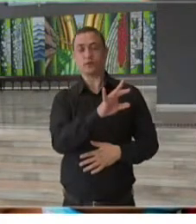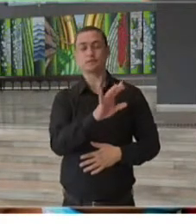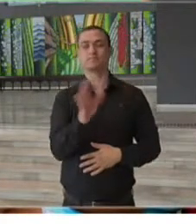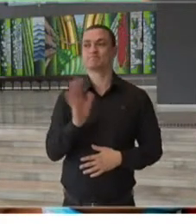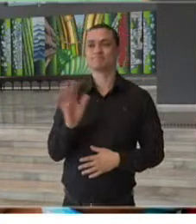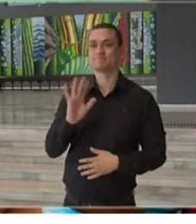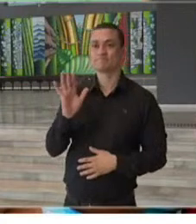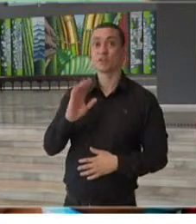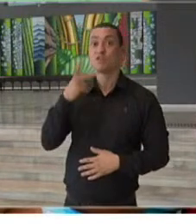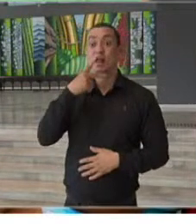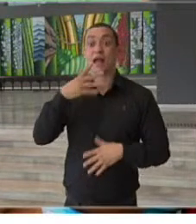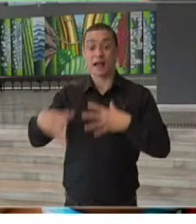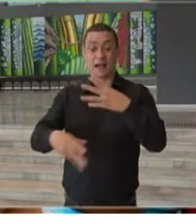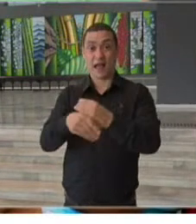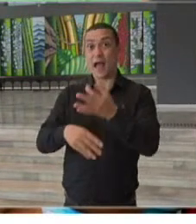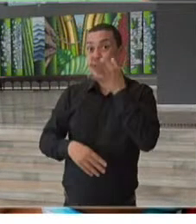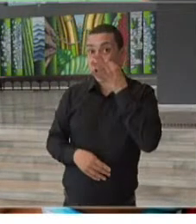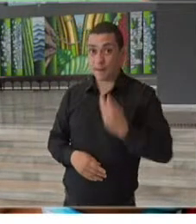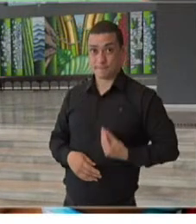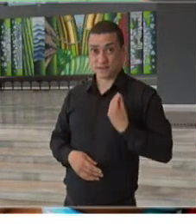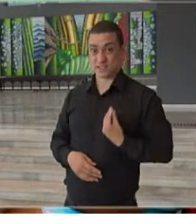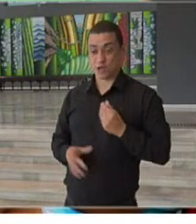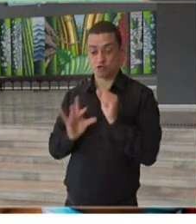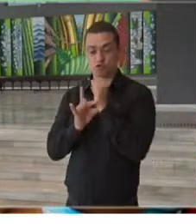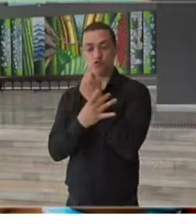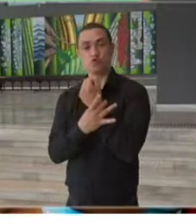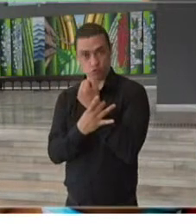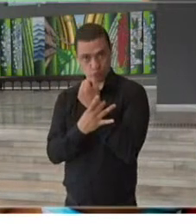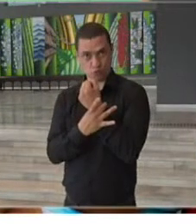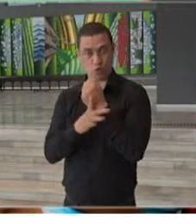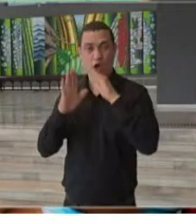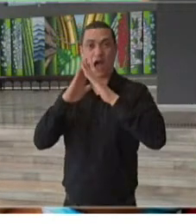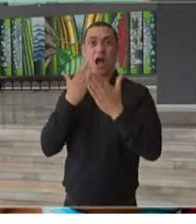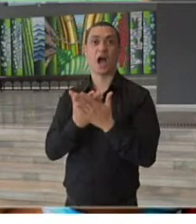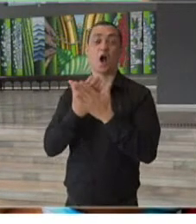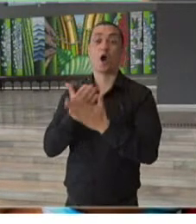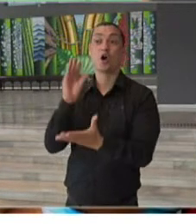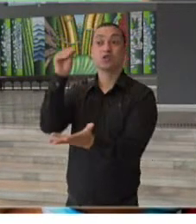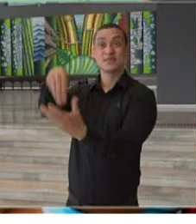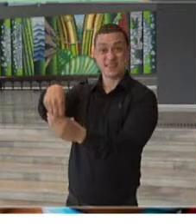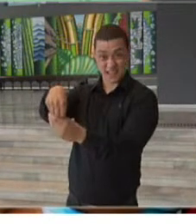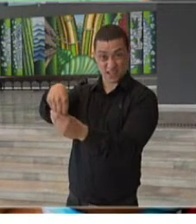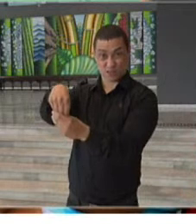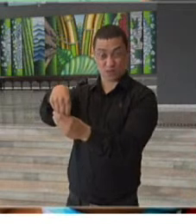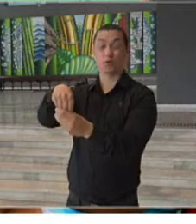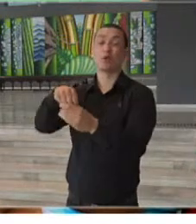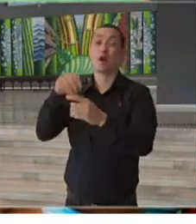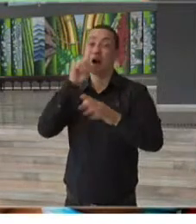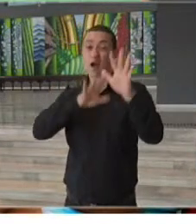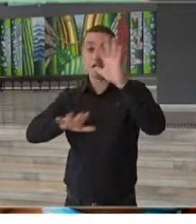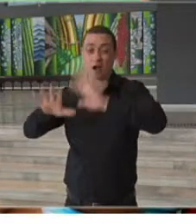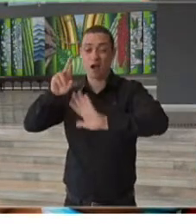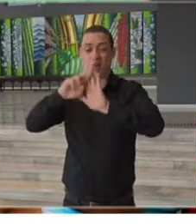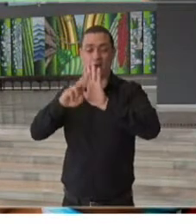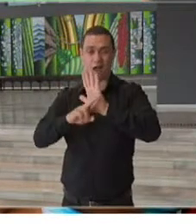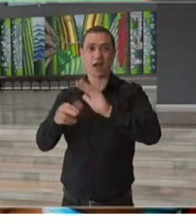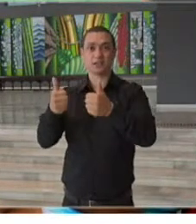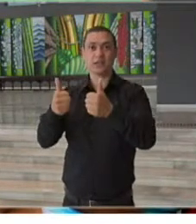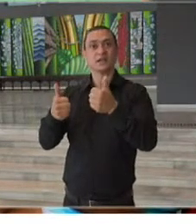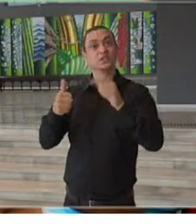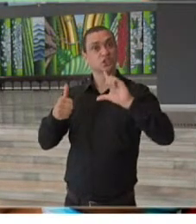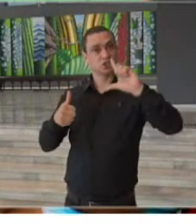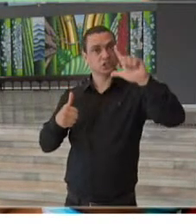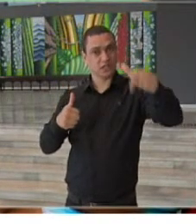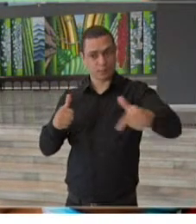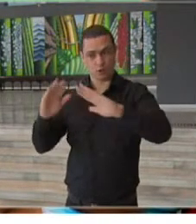dissemos, com atividade presencial segura dentro da escola, com as condições dos cuidados sanitários. E aqui, após